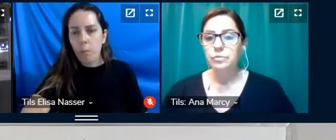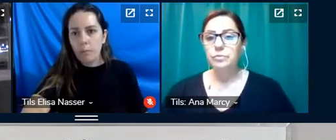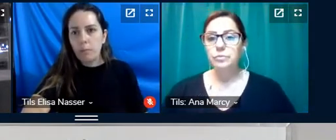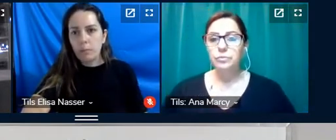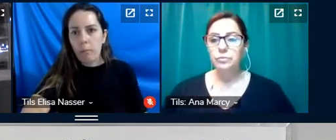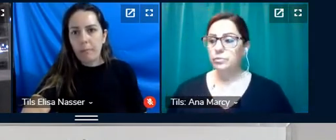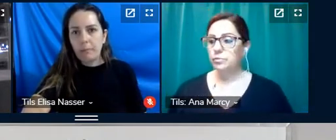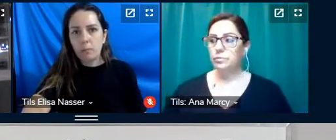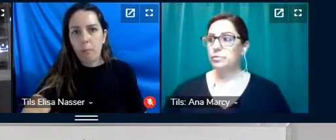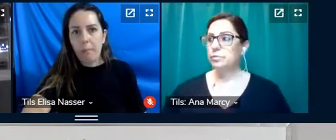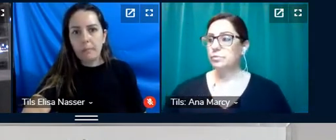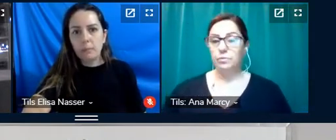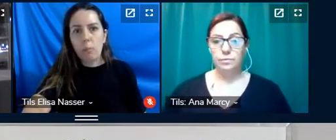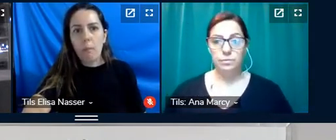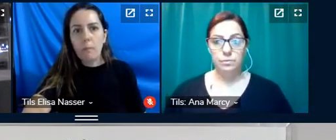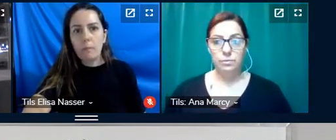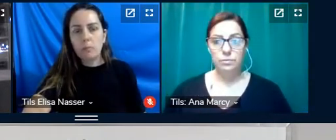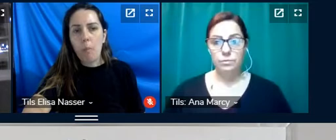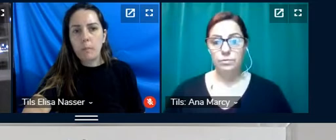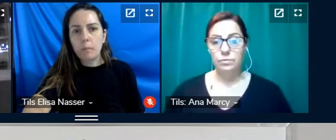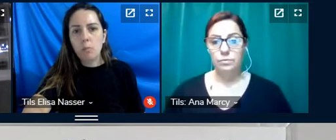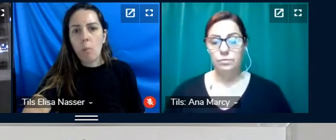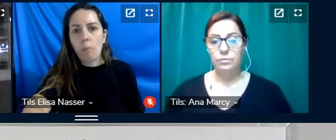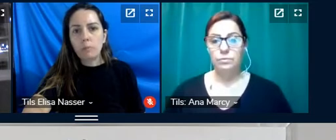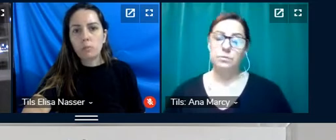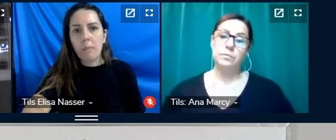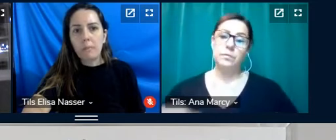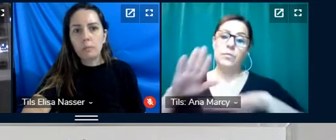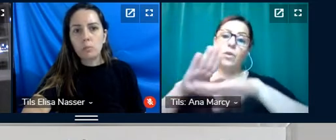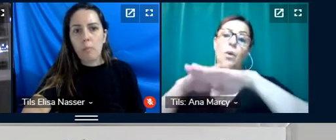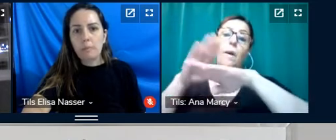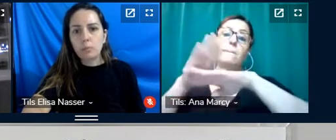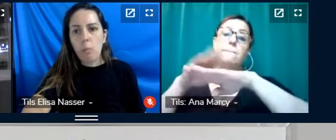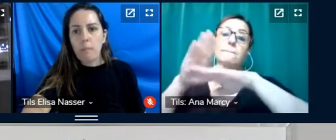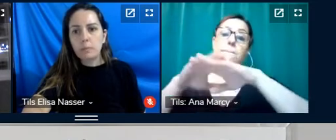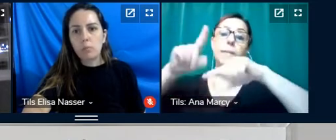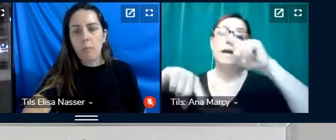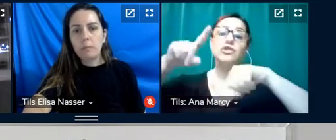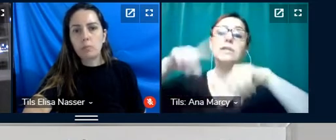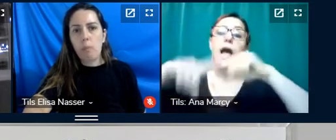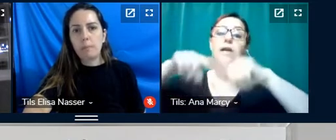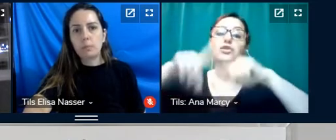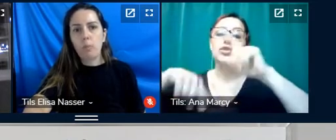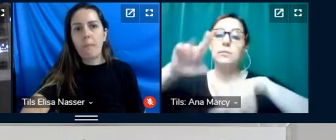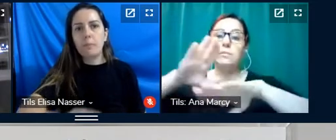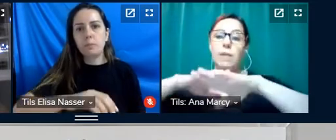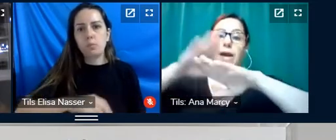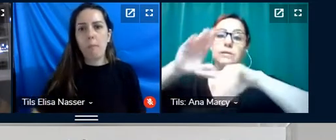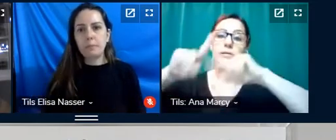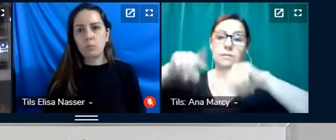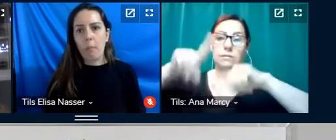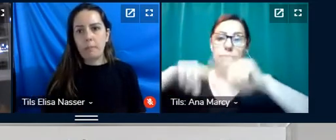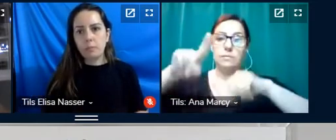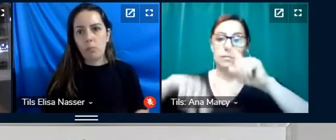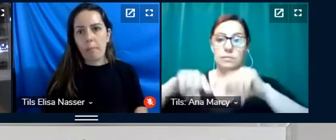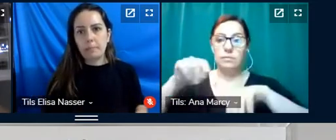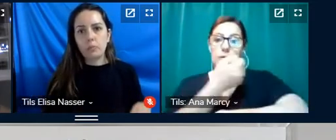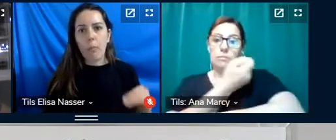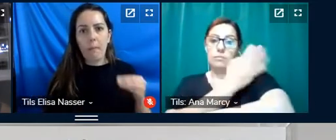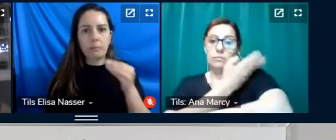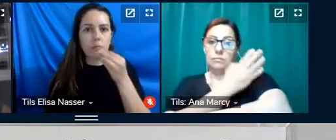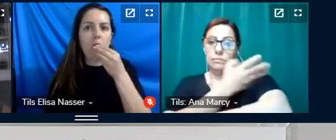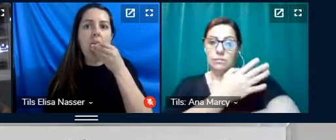Vamos fazer os exercícios agora. Aí vai ficar mais claro.